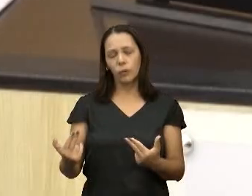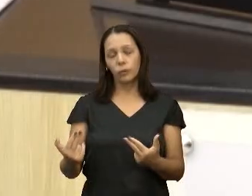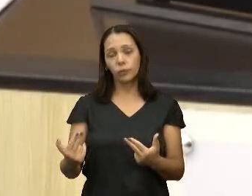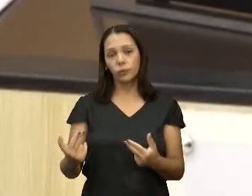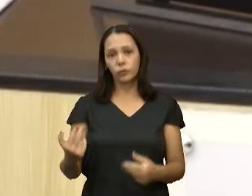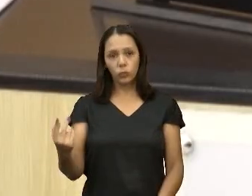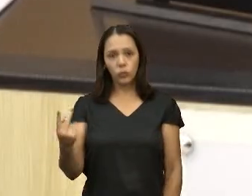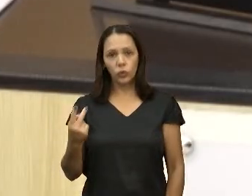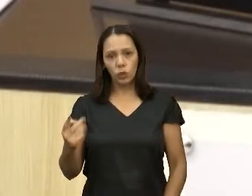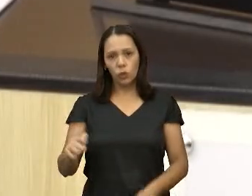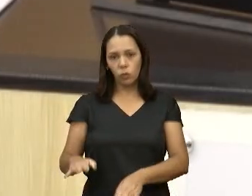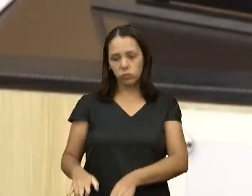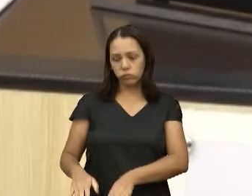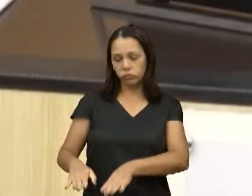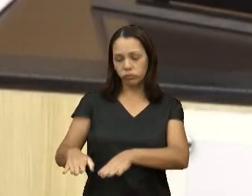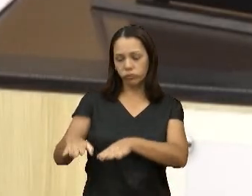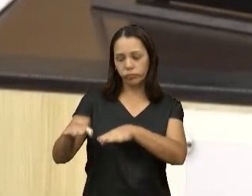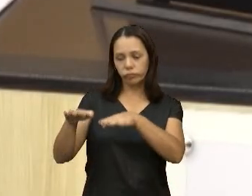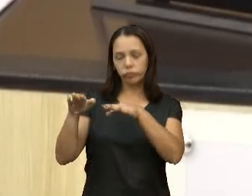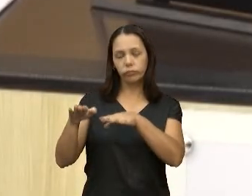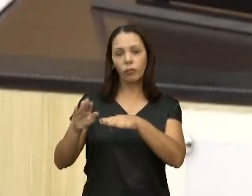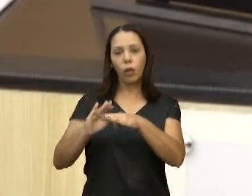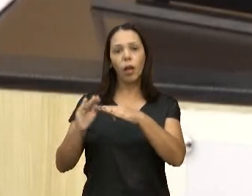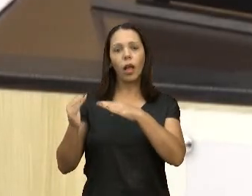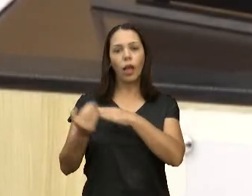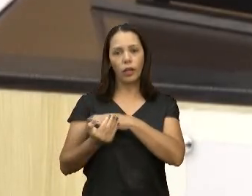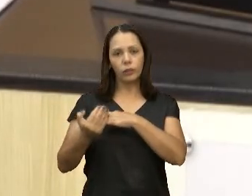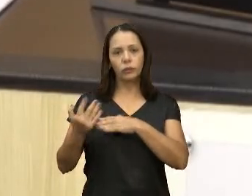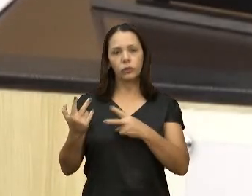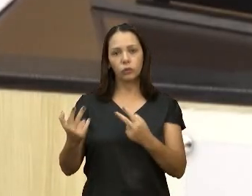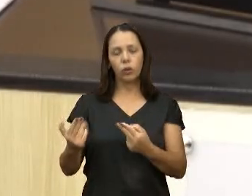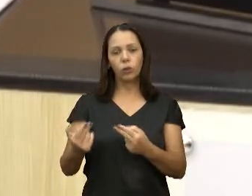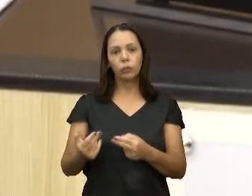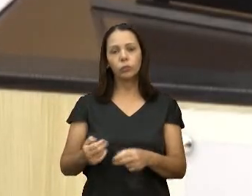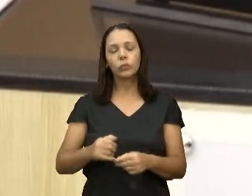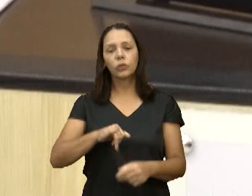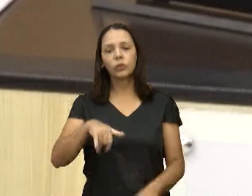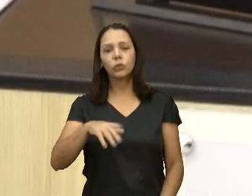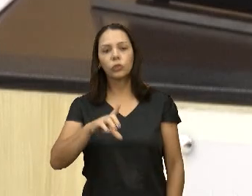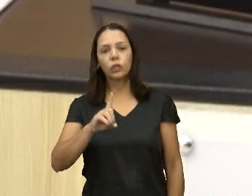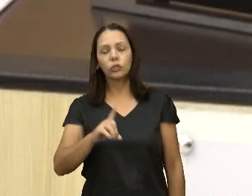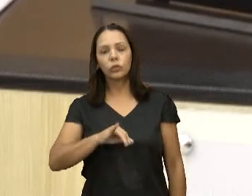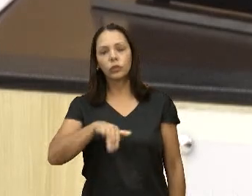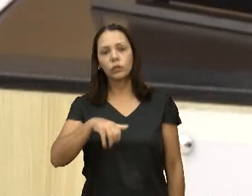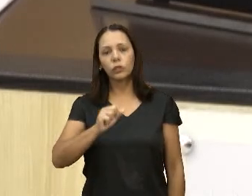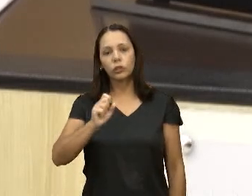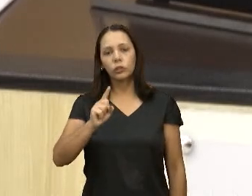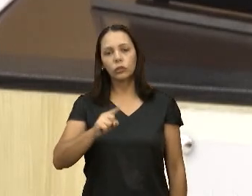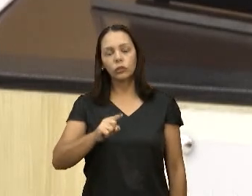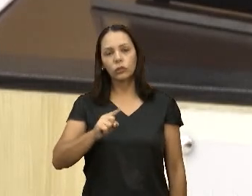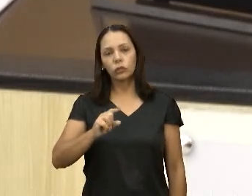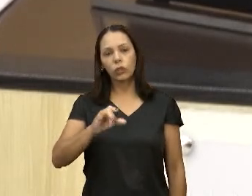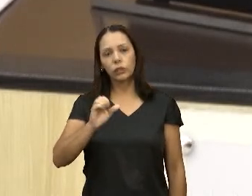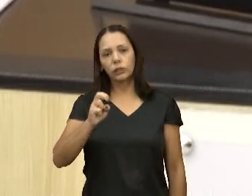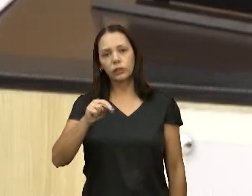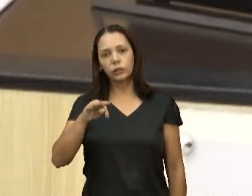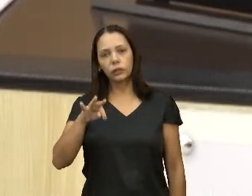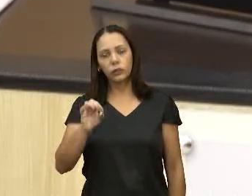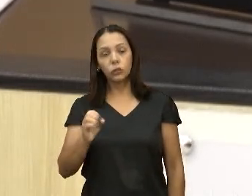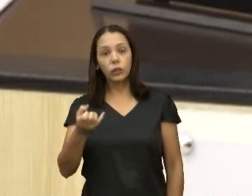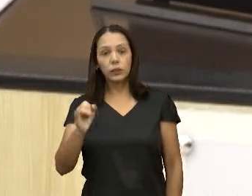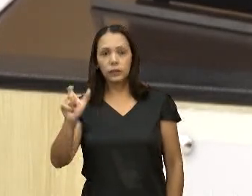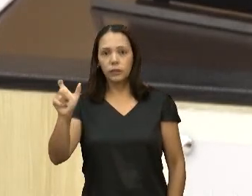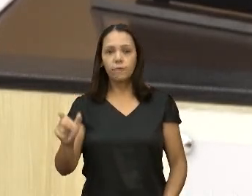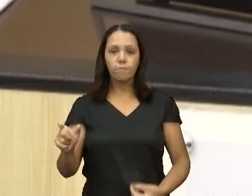nós crescemos no mesmo bairro, no Jardim Jacinto. Hoje, se ele estivesse conosco,